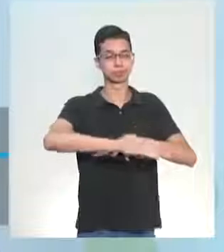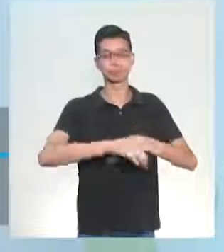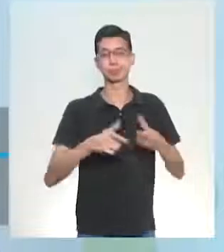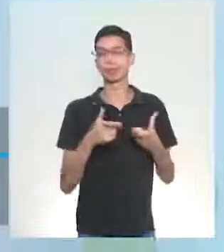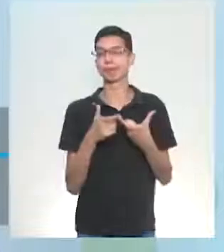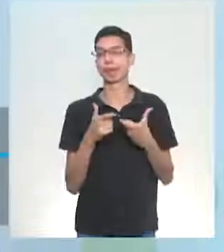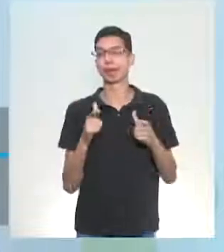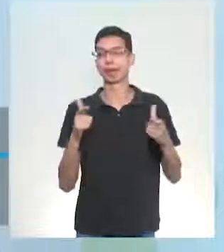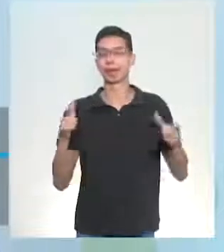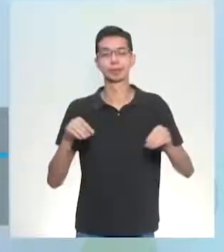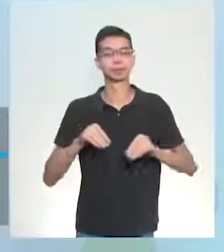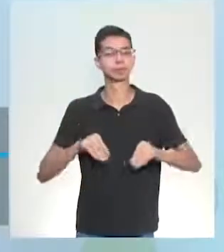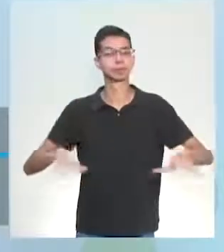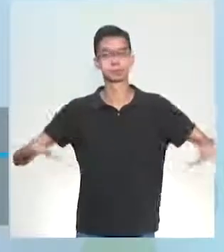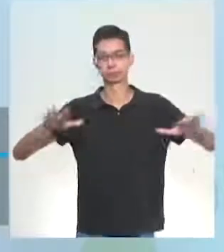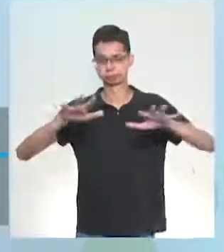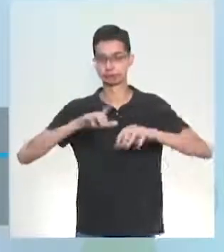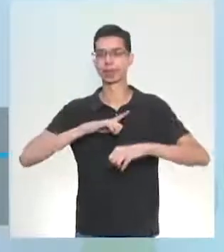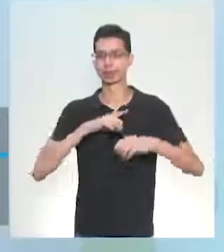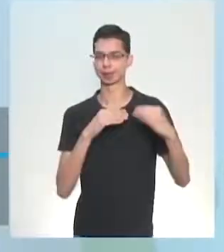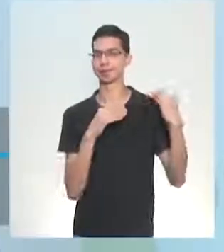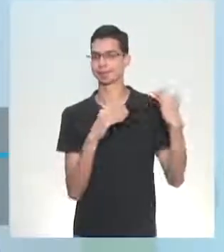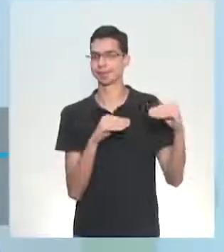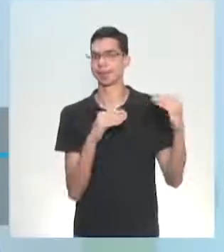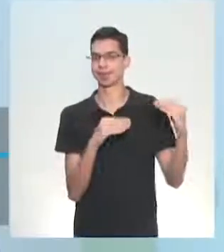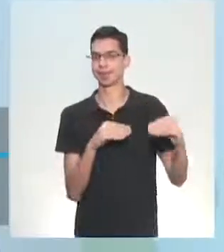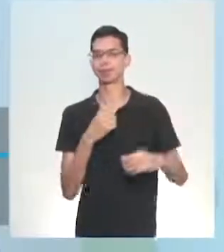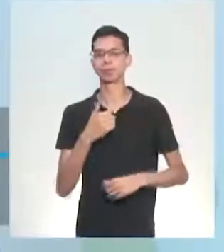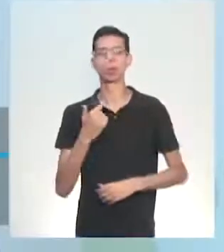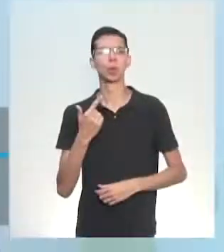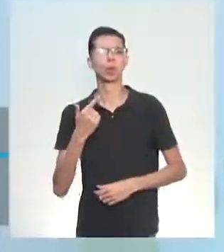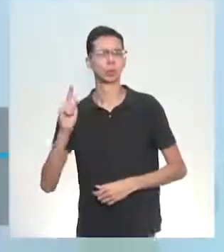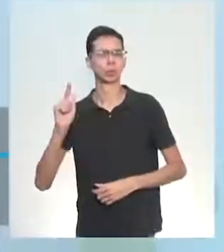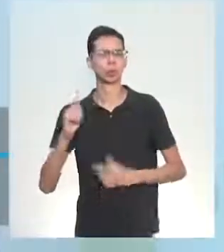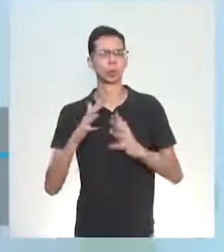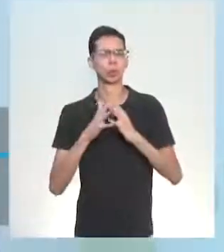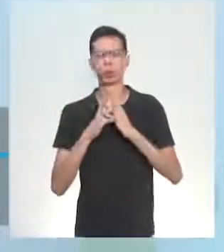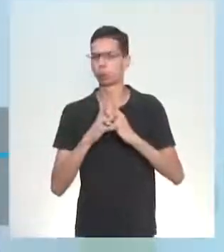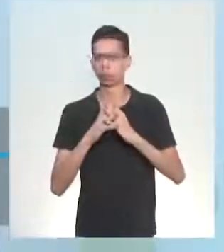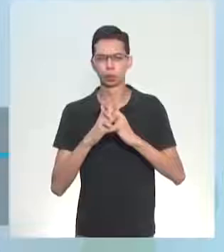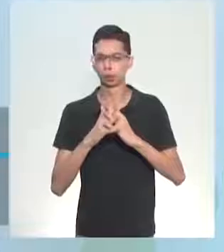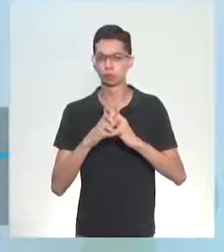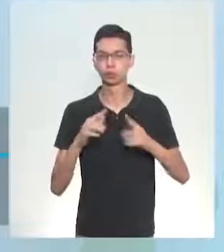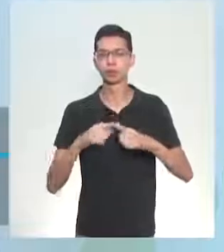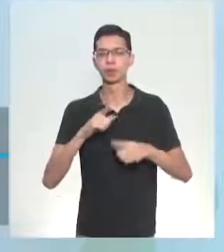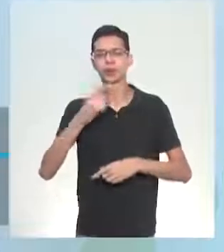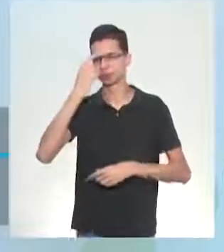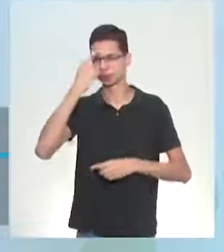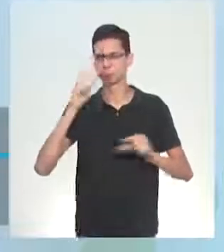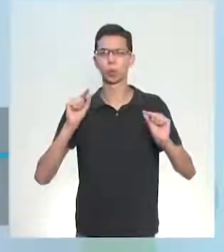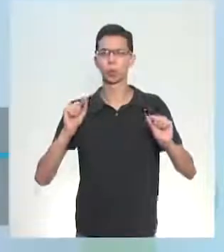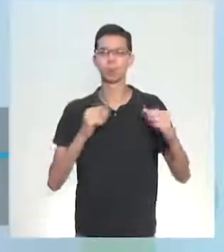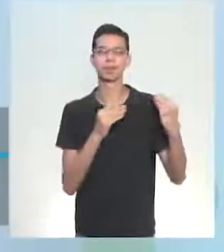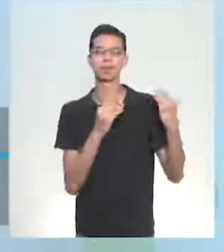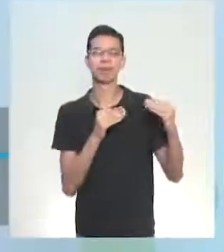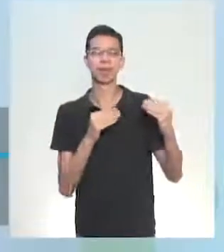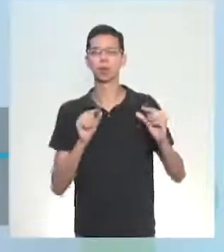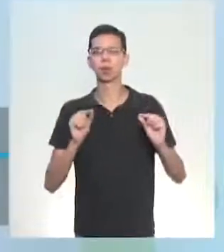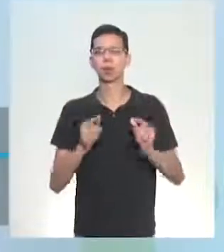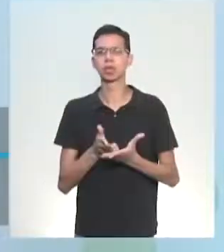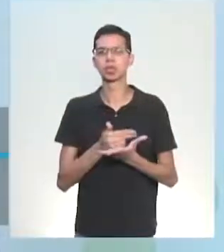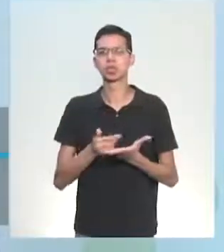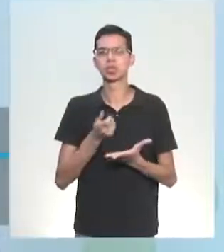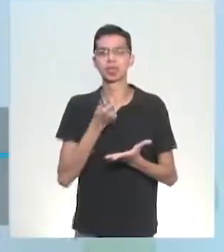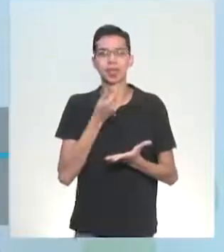gigantescas, né? Então, e a outra aí, só para não confundir, porque alguns alunos vão pensar, então, o que é meme, o que é charge? Então, meme tem